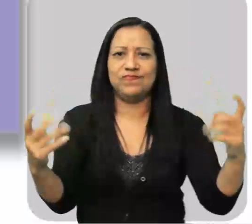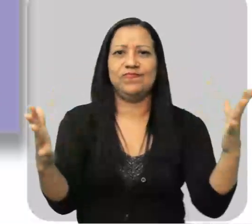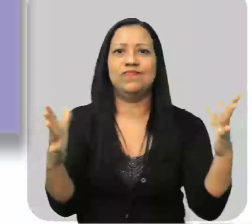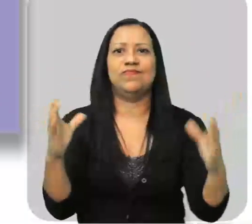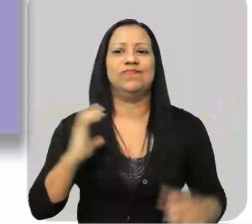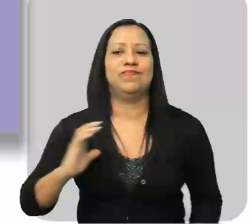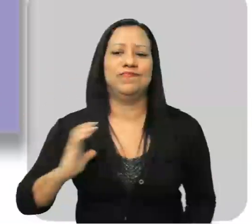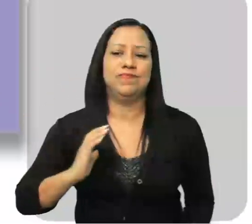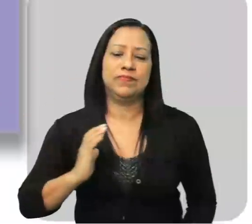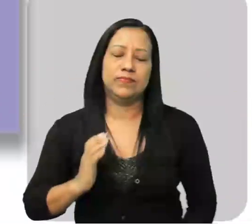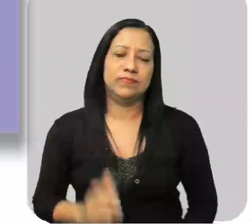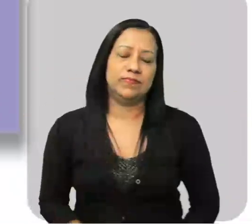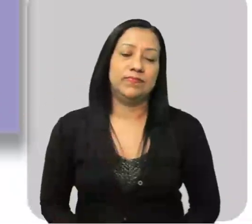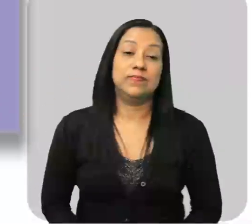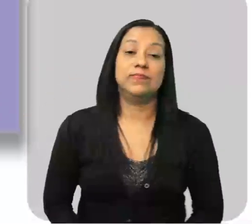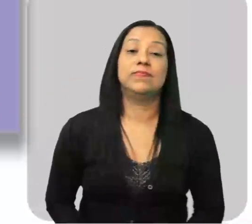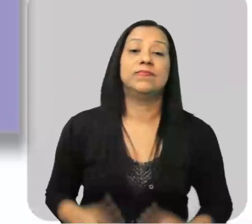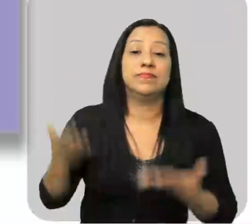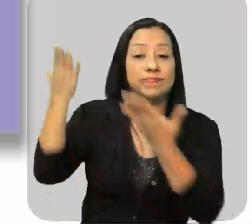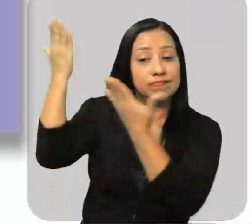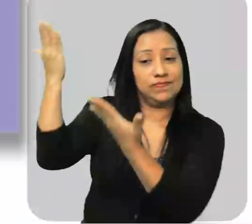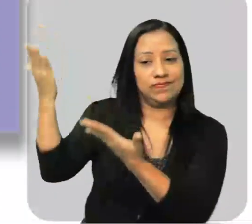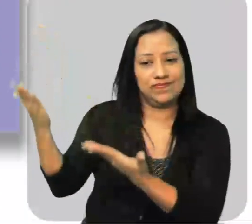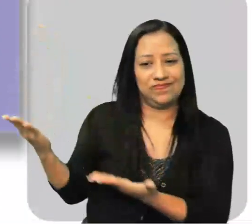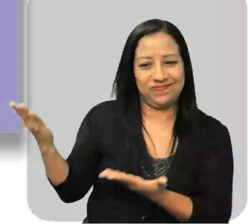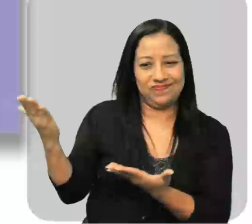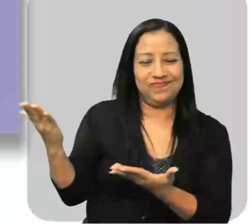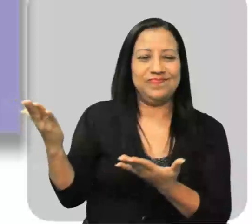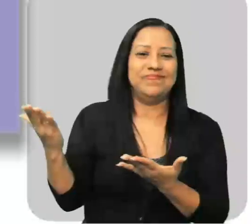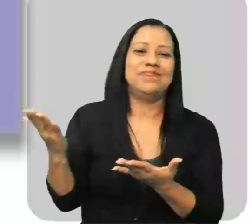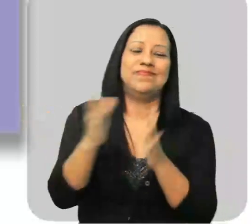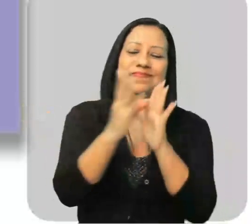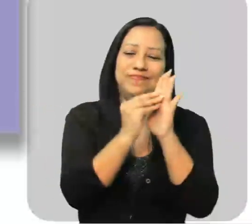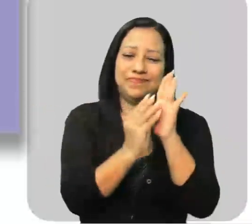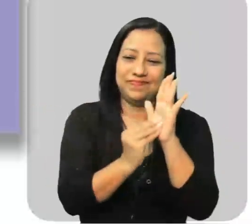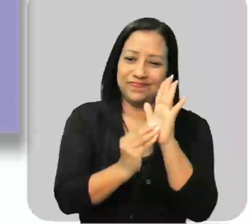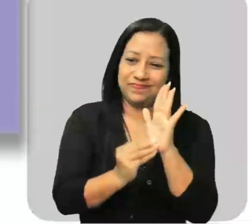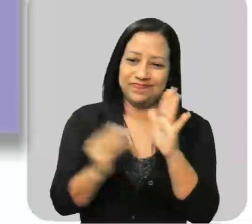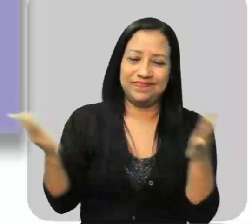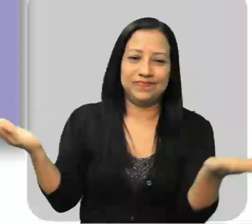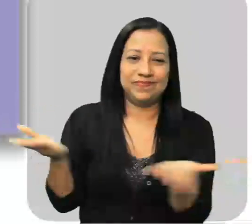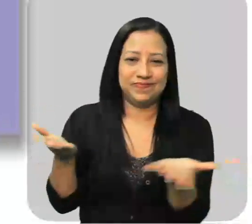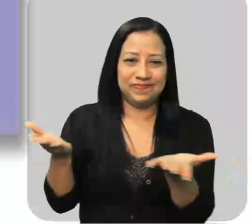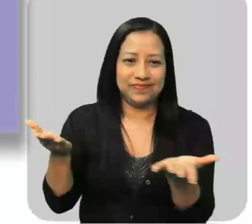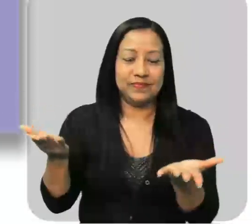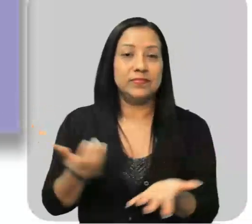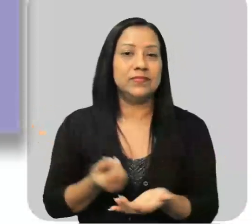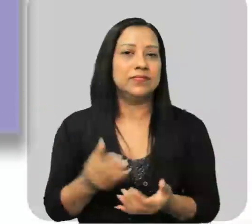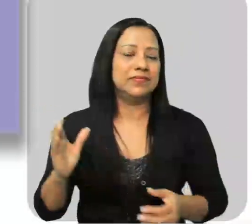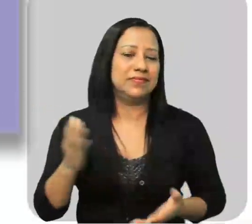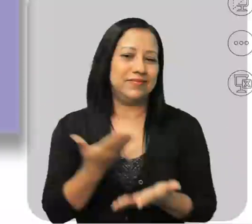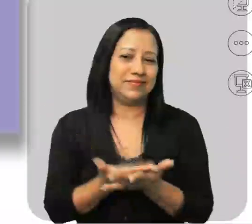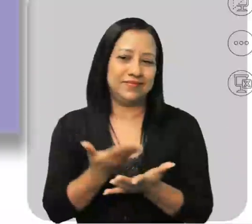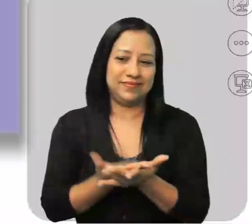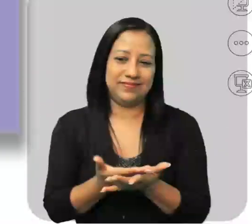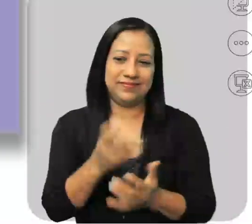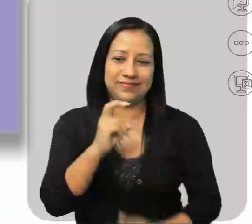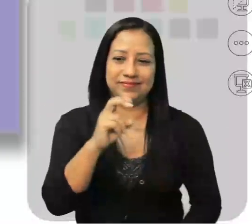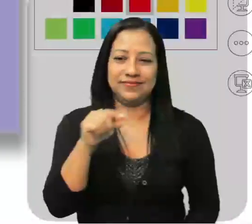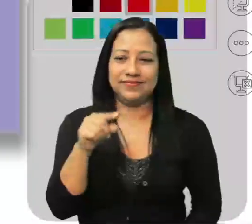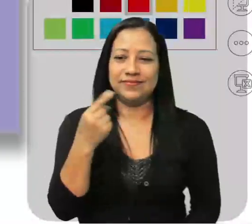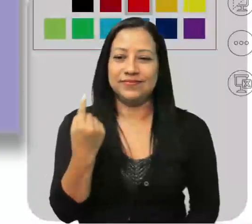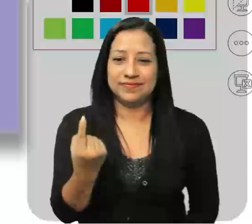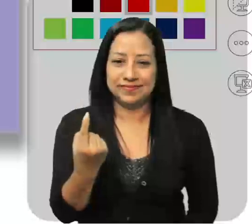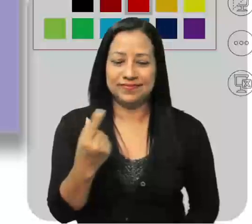questão da violência urbana. Então, são esses nossos assuntos de hoje, beleza? Nossa aula